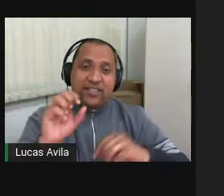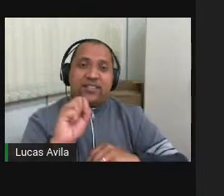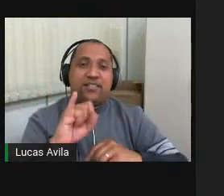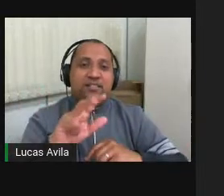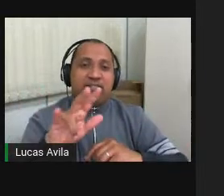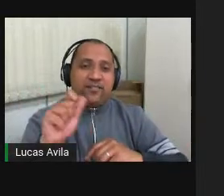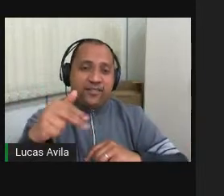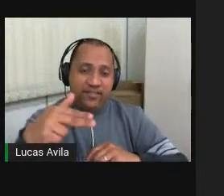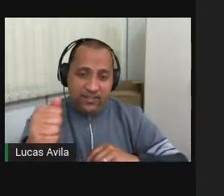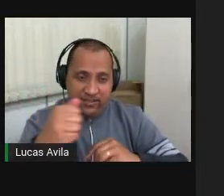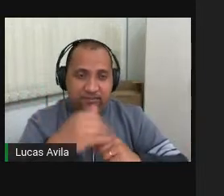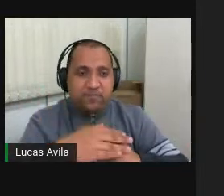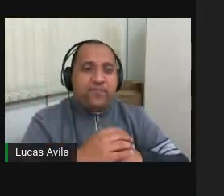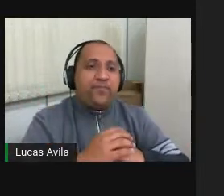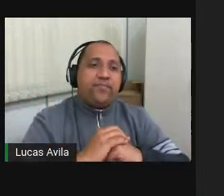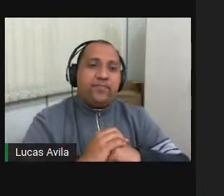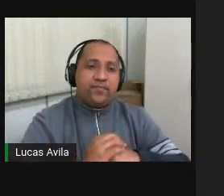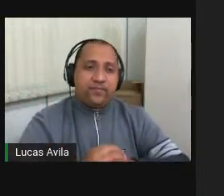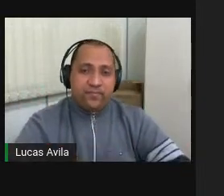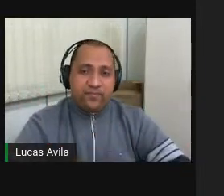Grito.